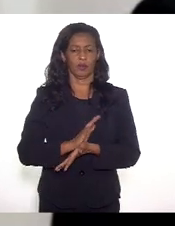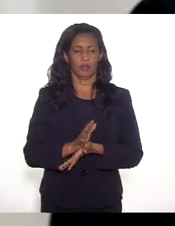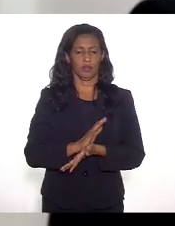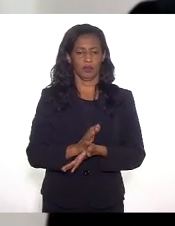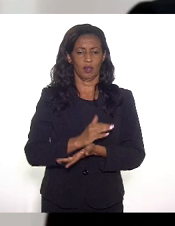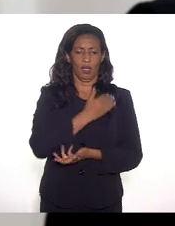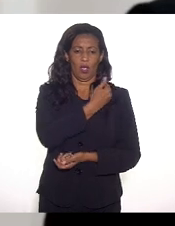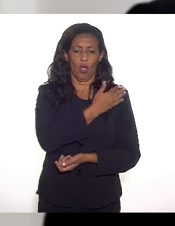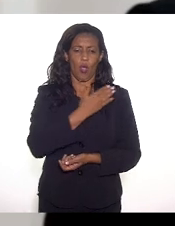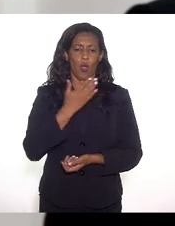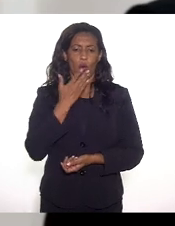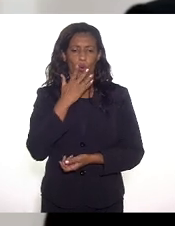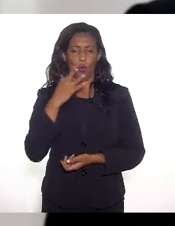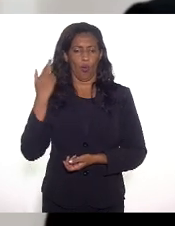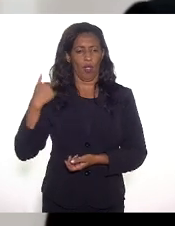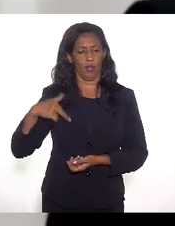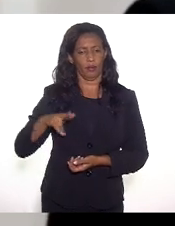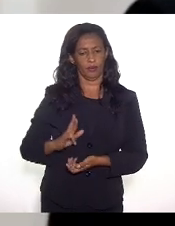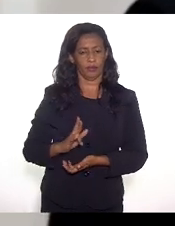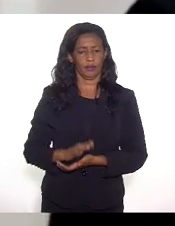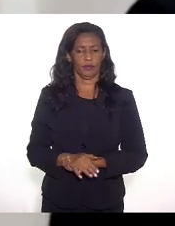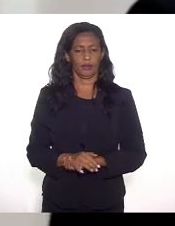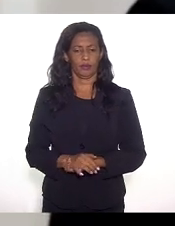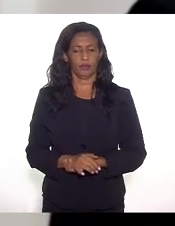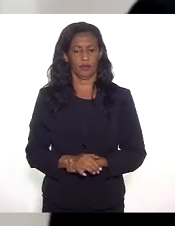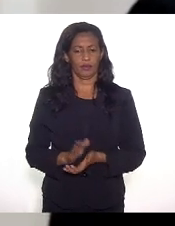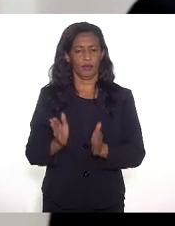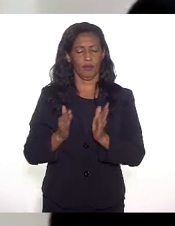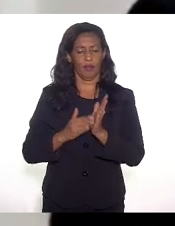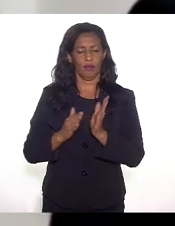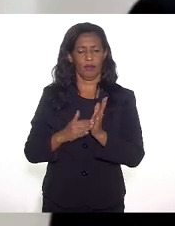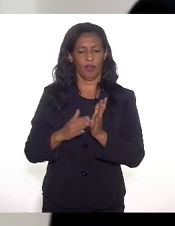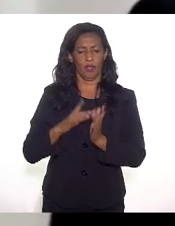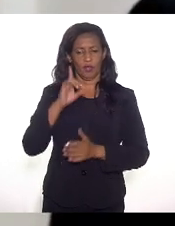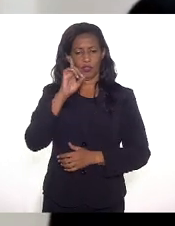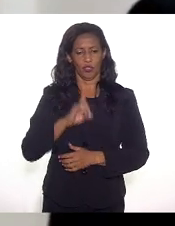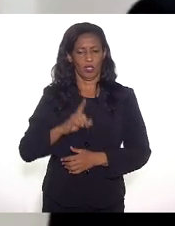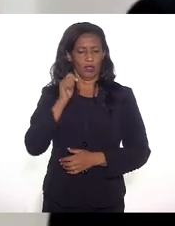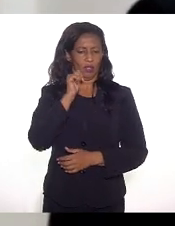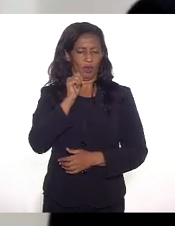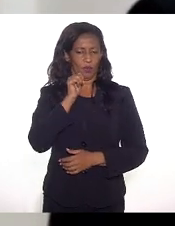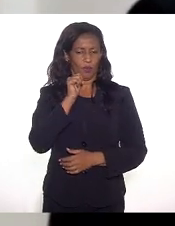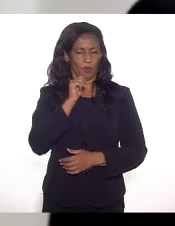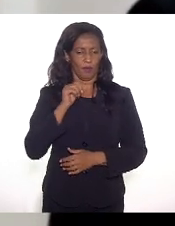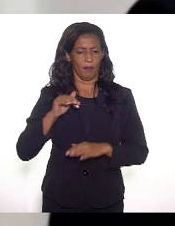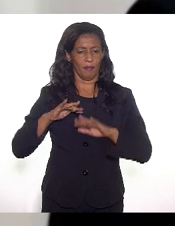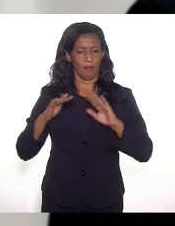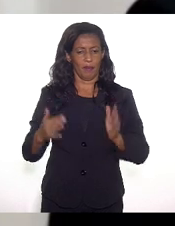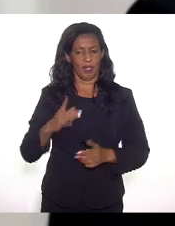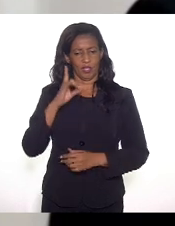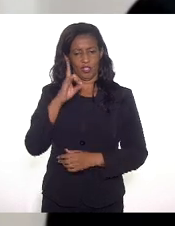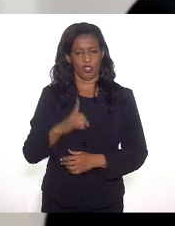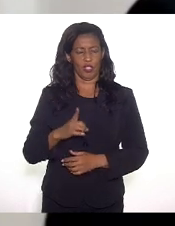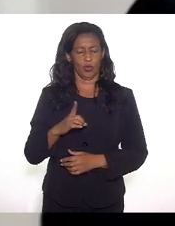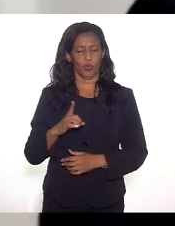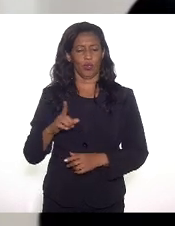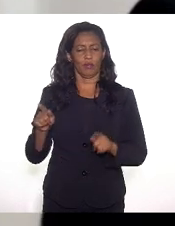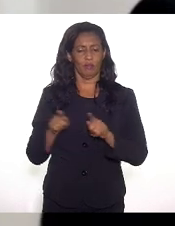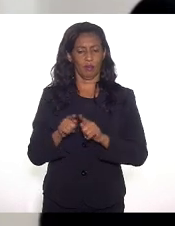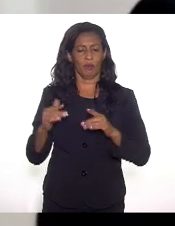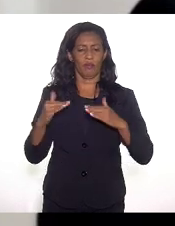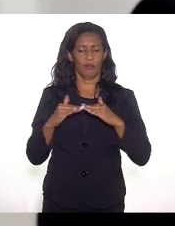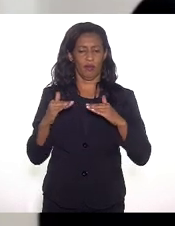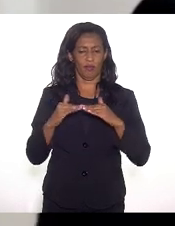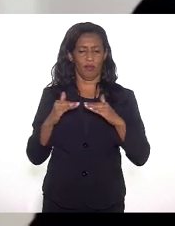de raça, cor, etnia, religião e procedência nacional, favorável. Defesa do direito da mulher, favorável. Da mesa diretora, favorável. Relatores, deputado